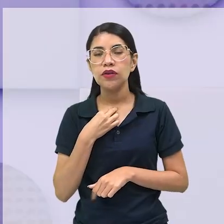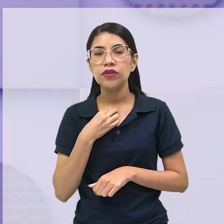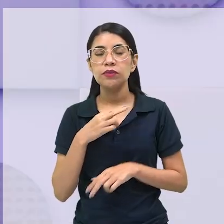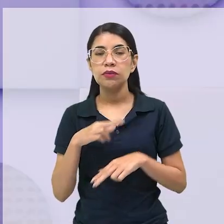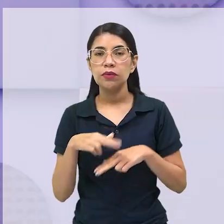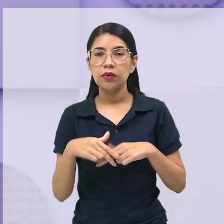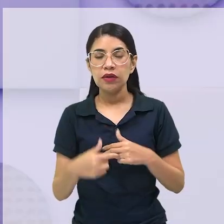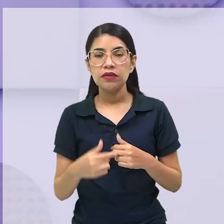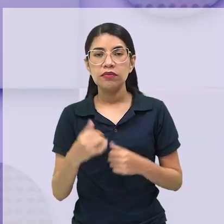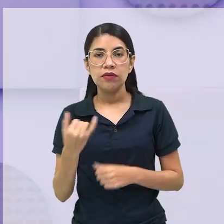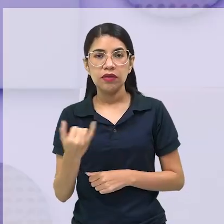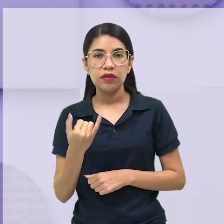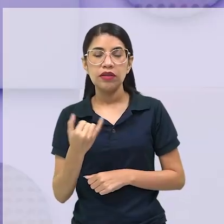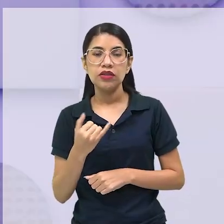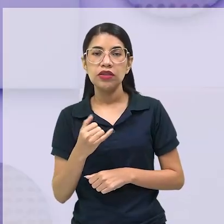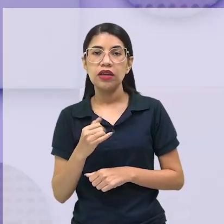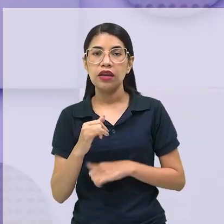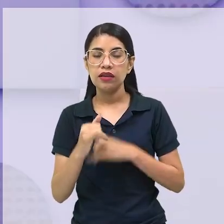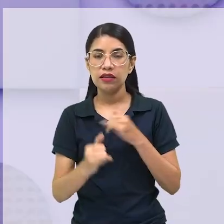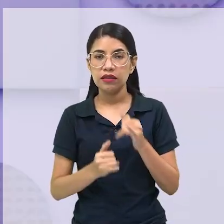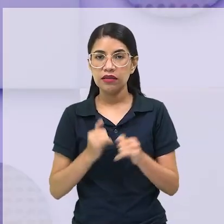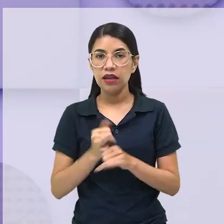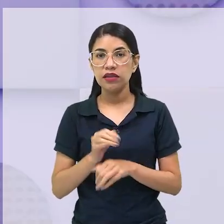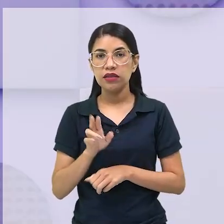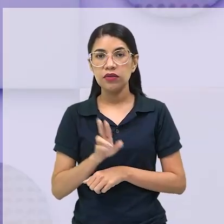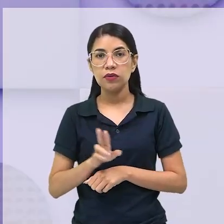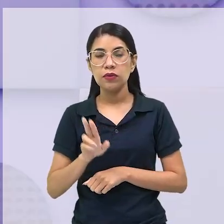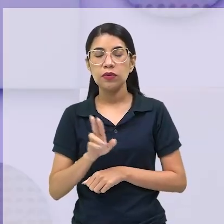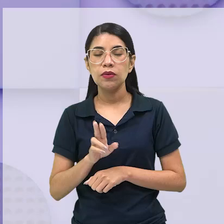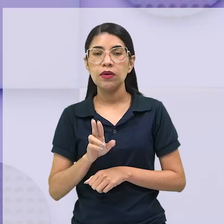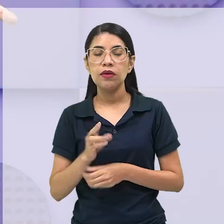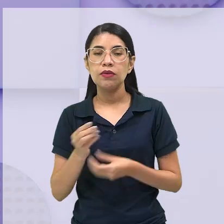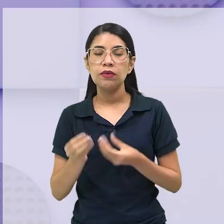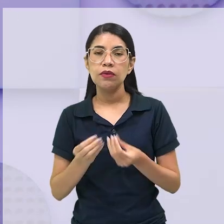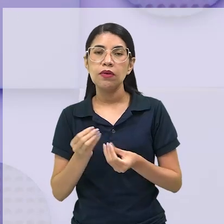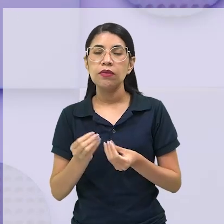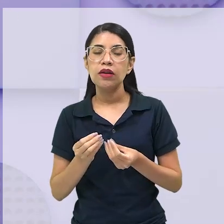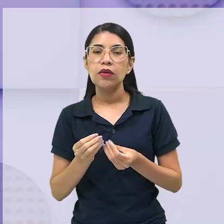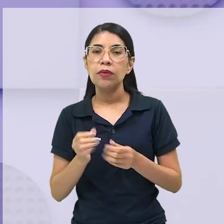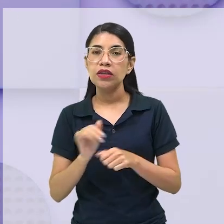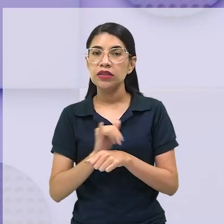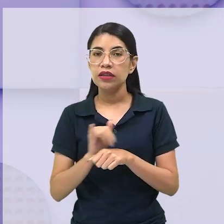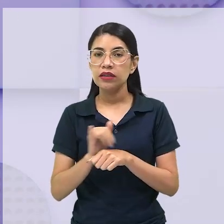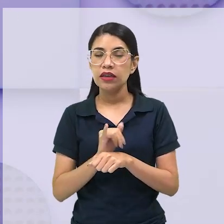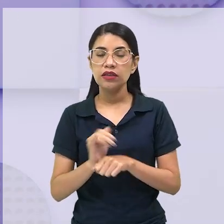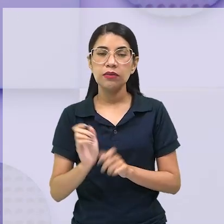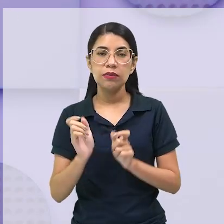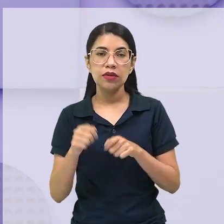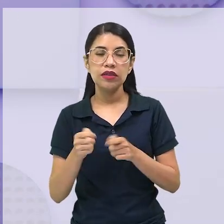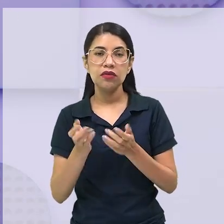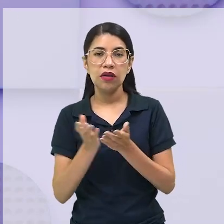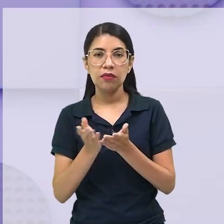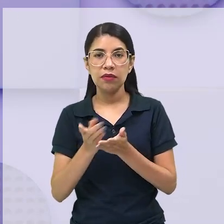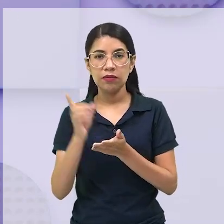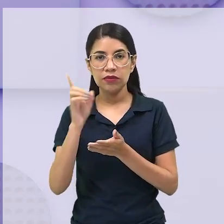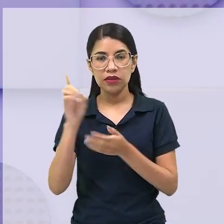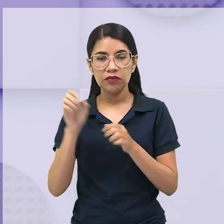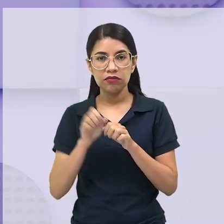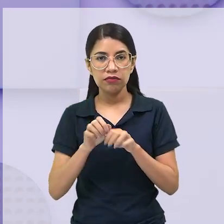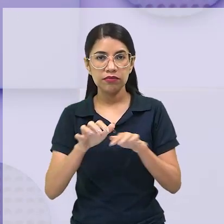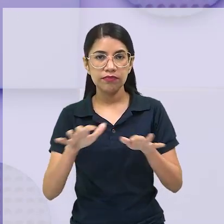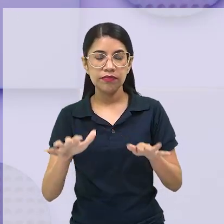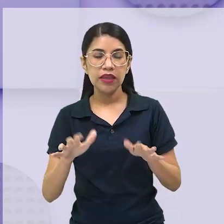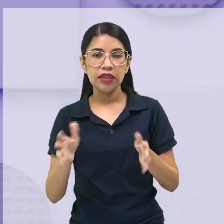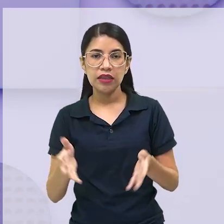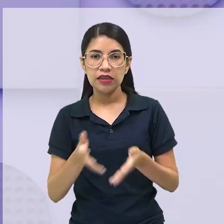que esta ferramenta ela não seja um fim em si, sim um meio, mas um meio de estreitar pessoas, não, na verdade,